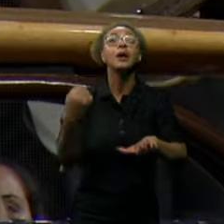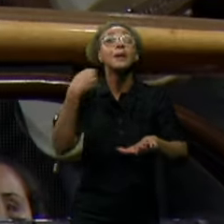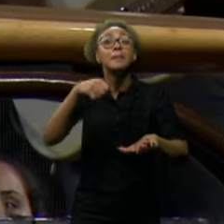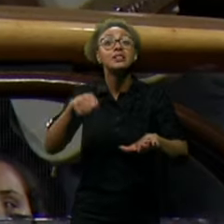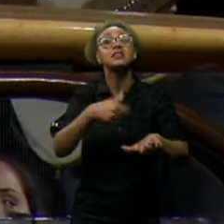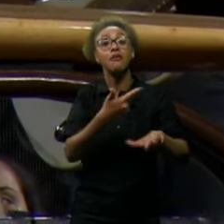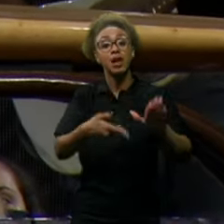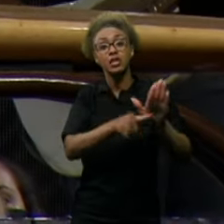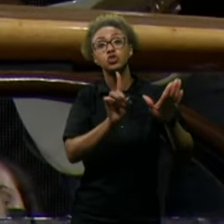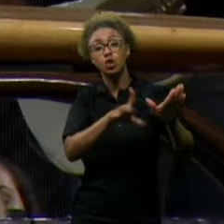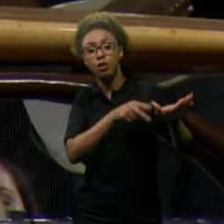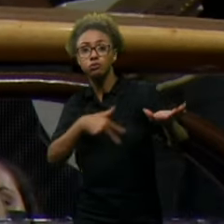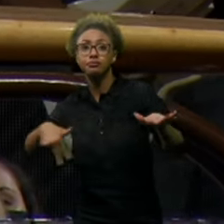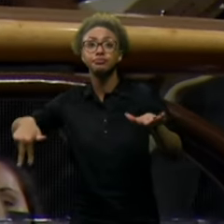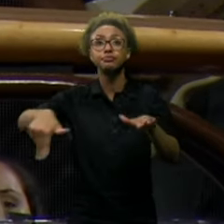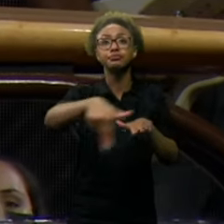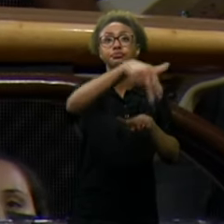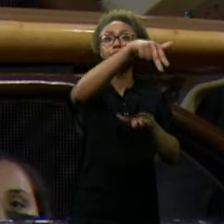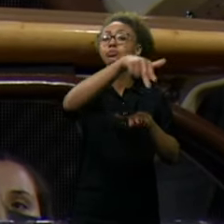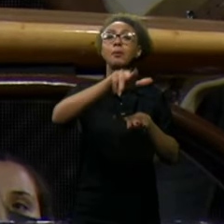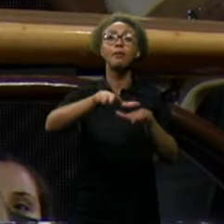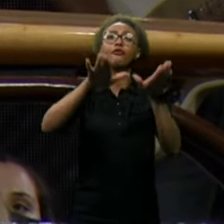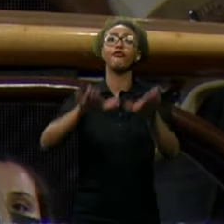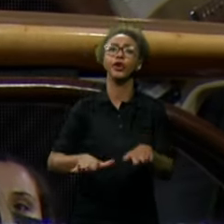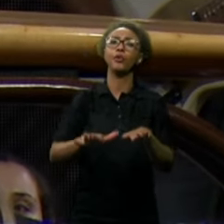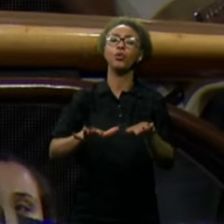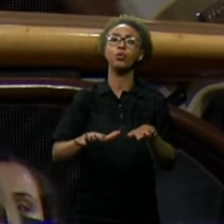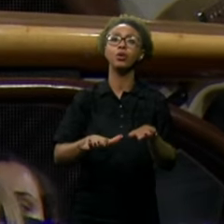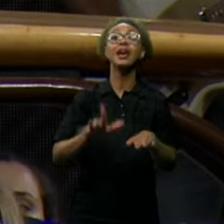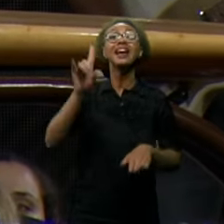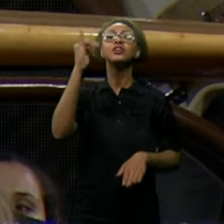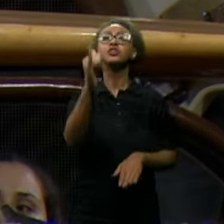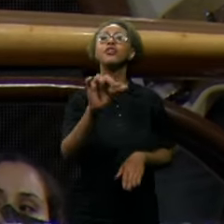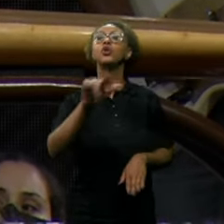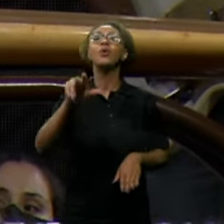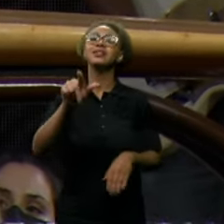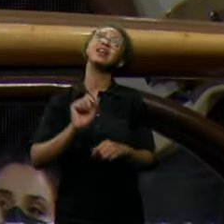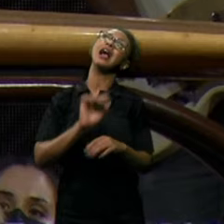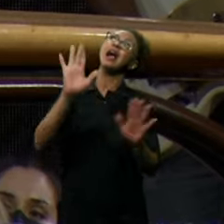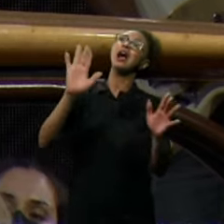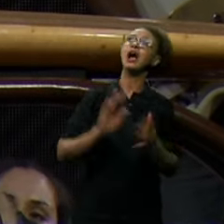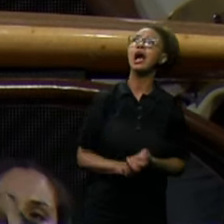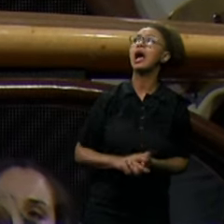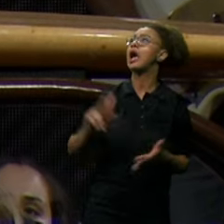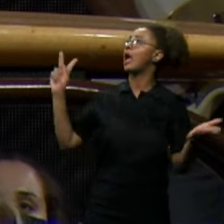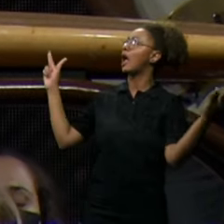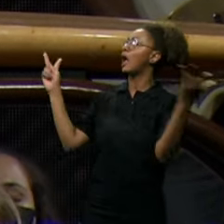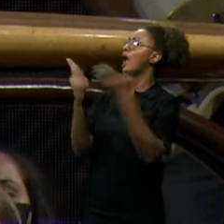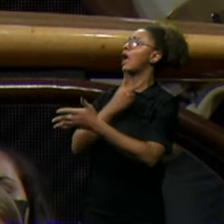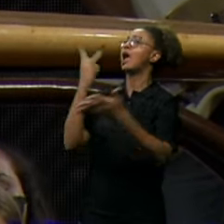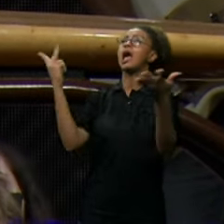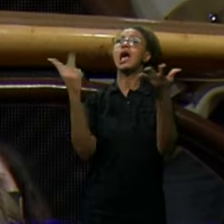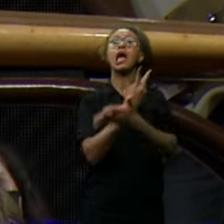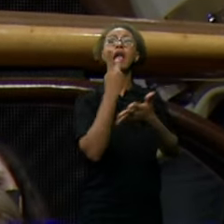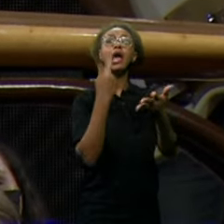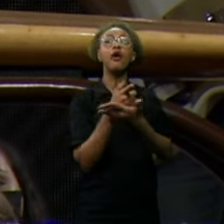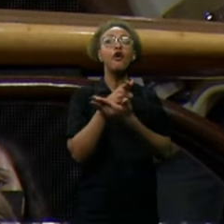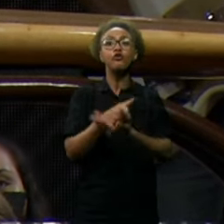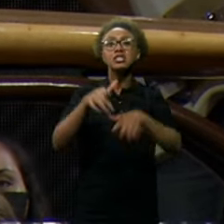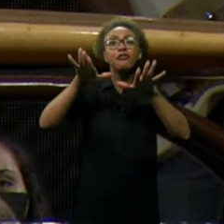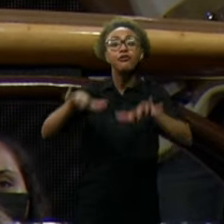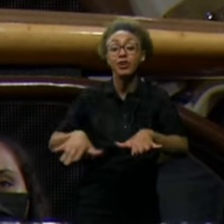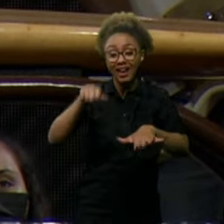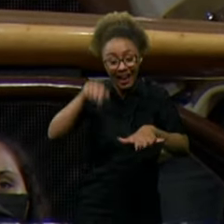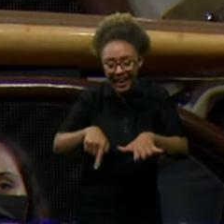deveria ter passado Deus está dizendo não é sobre você não passar por coisas é sobre você não morar nesses